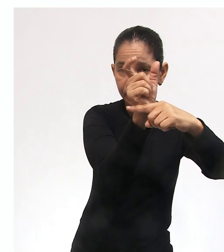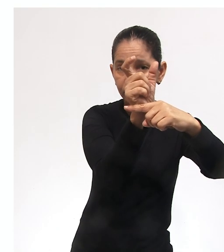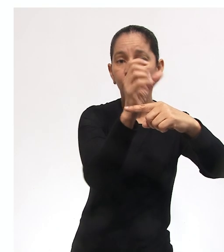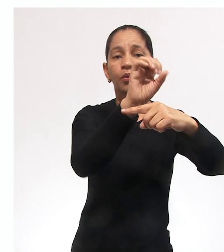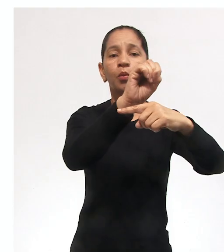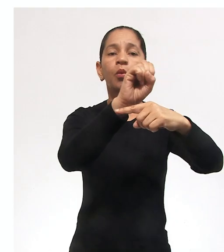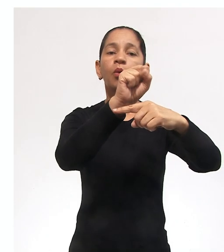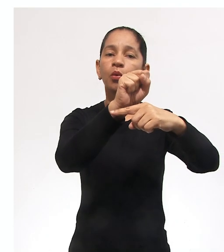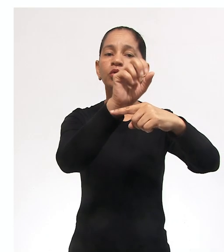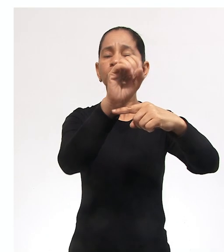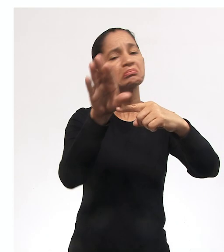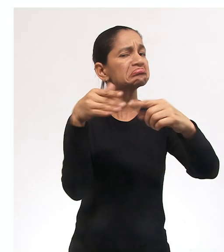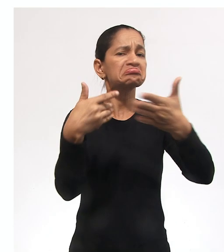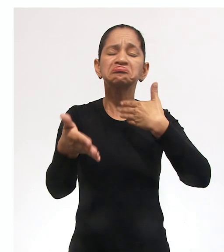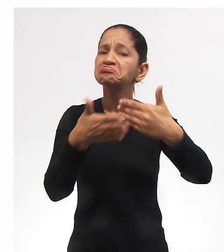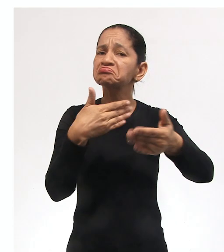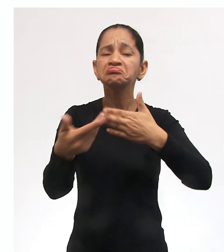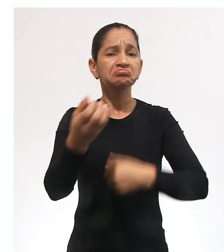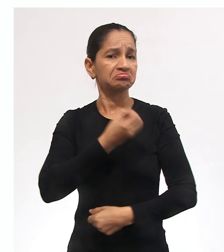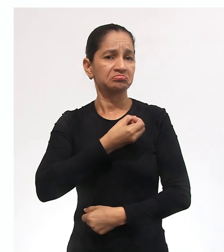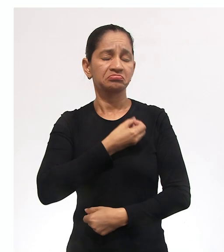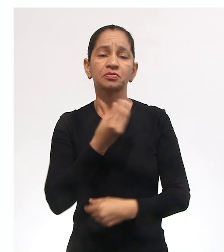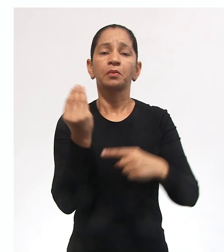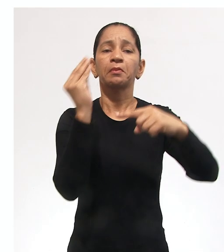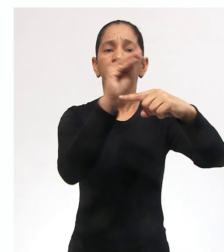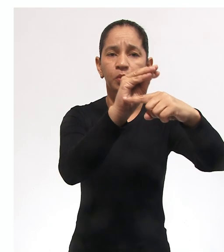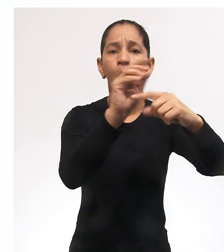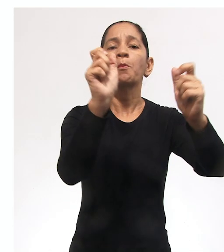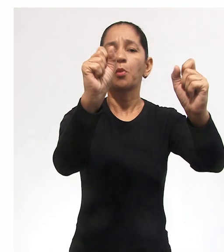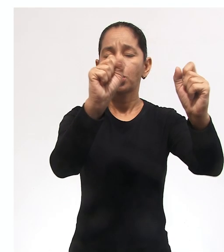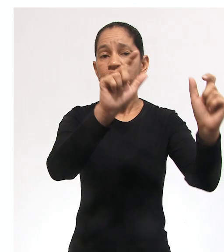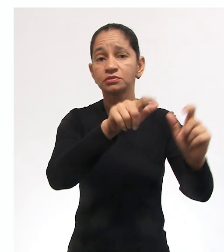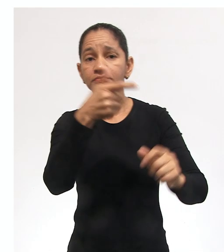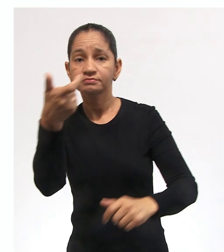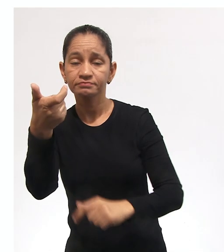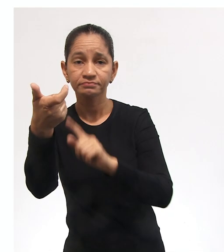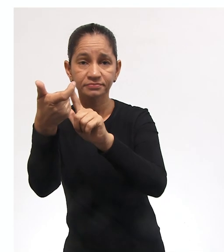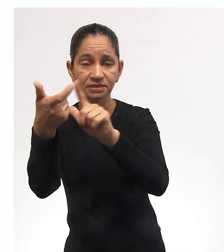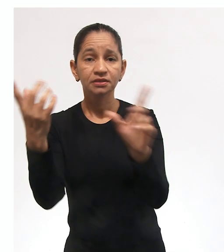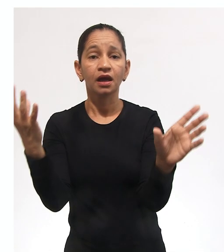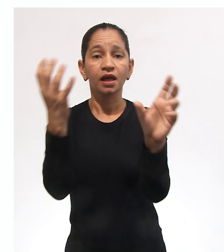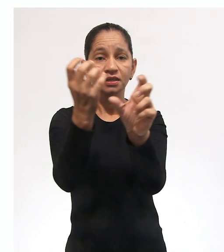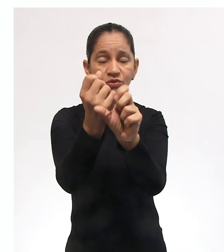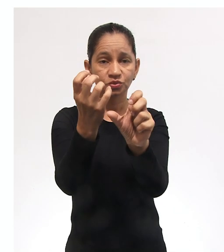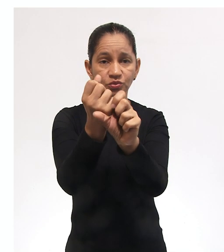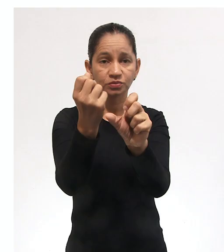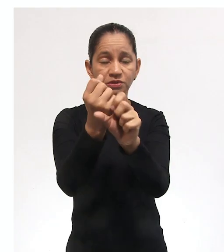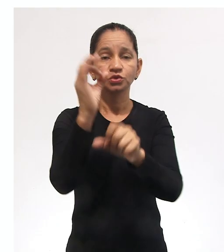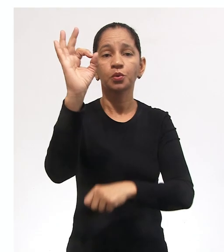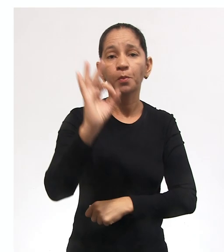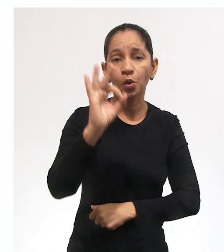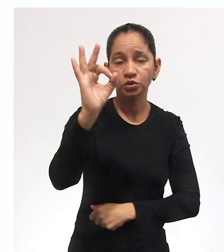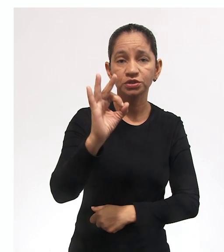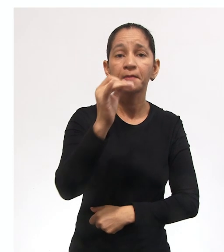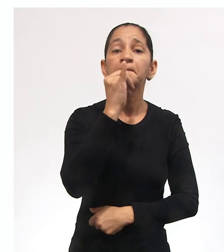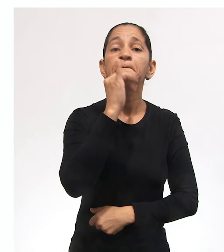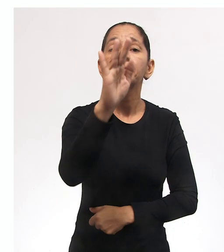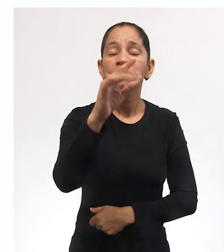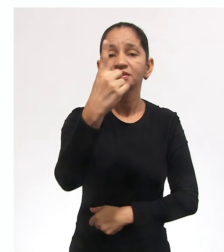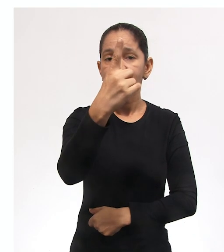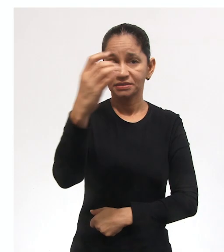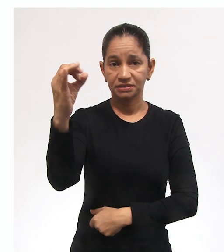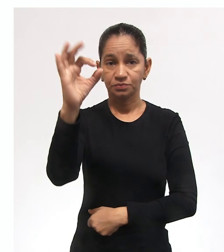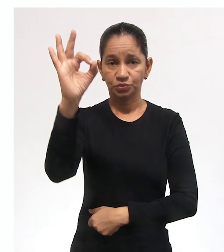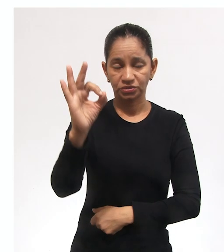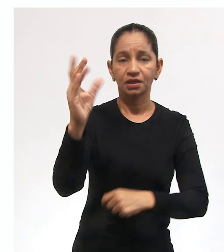que qualquer que seja, né, o valor original, e multiplica pela soma das porcentagens. 100%, que é